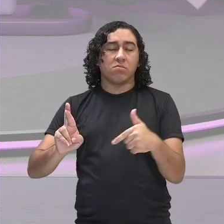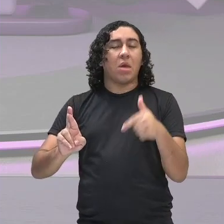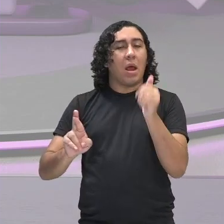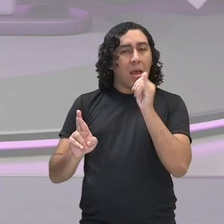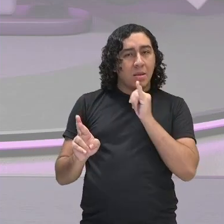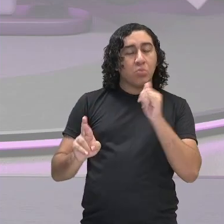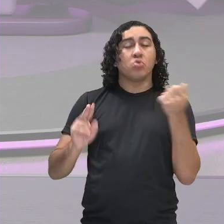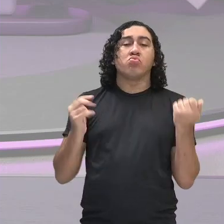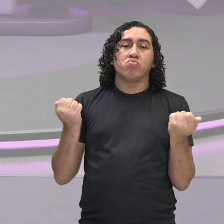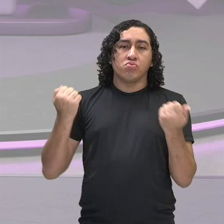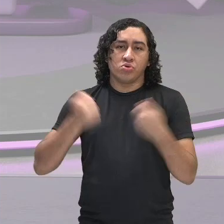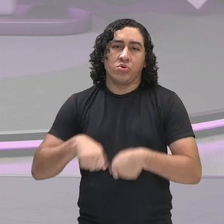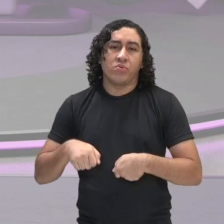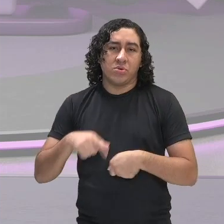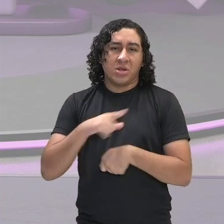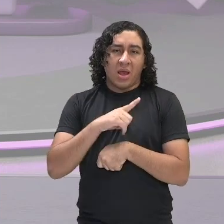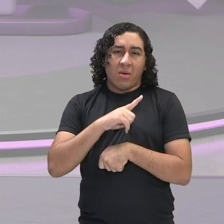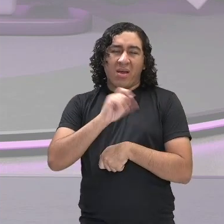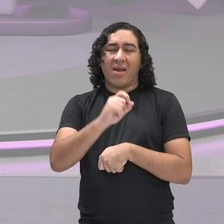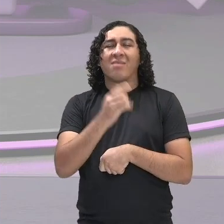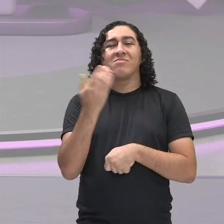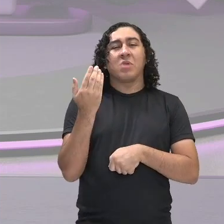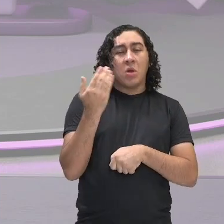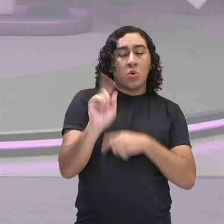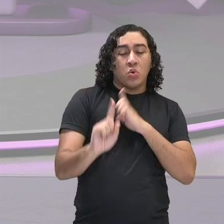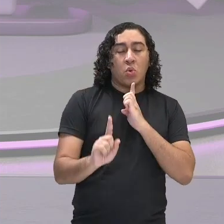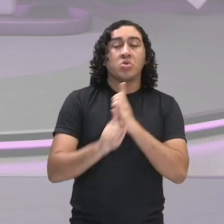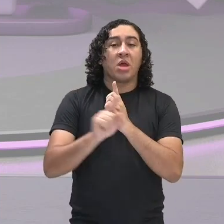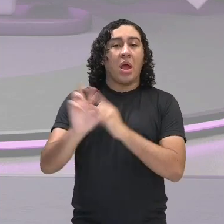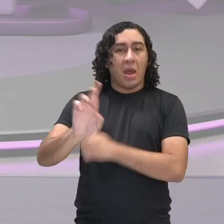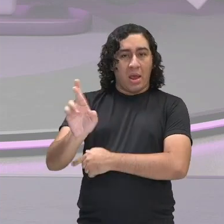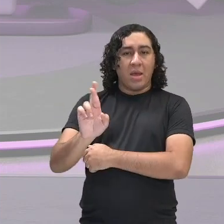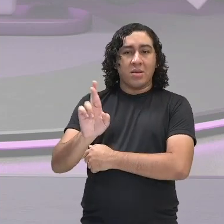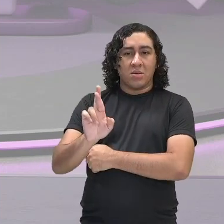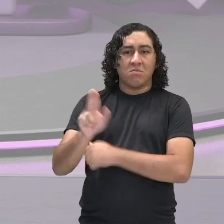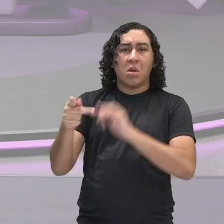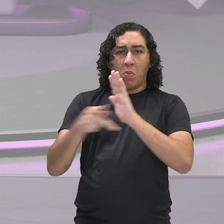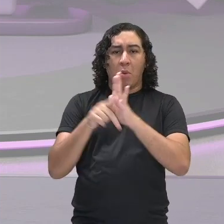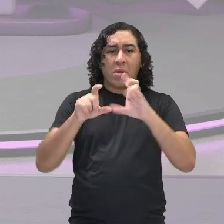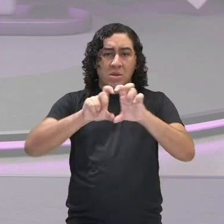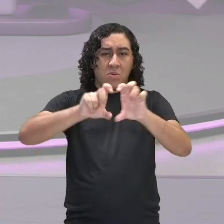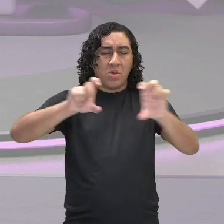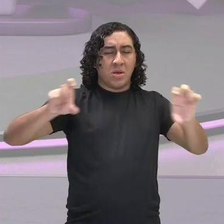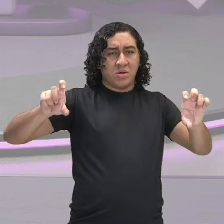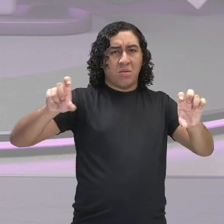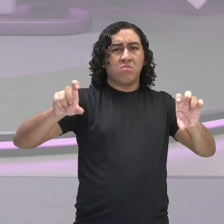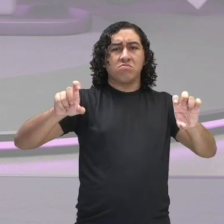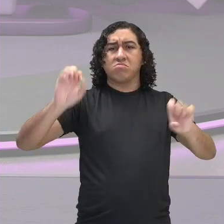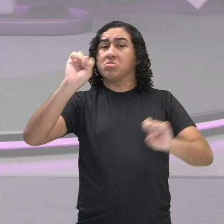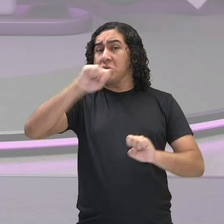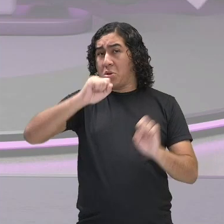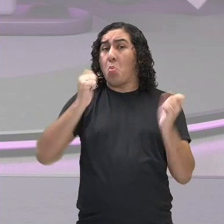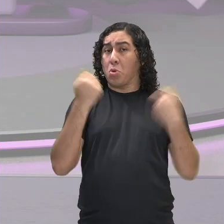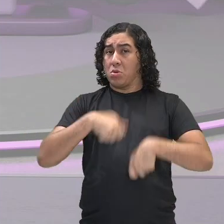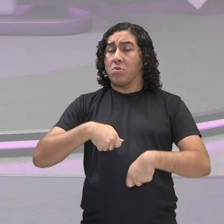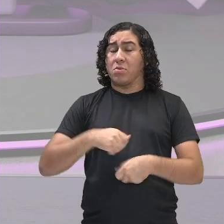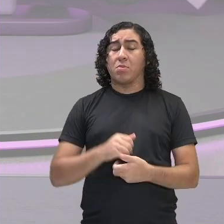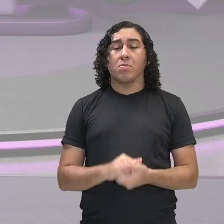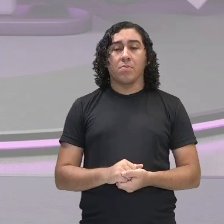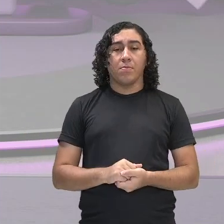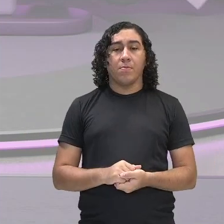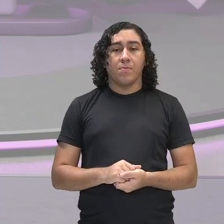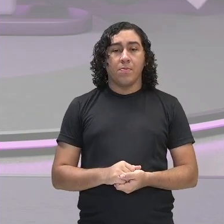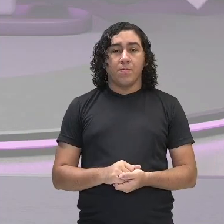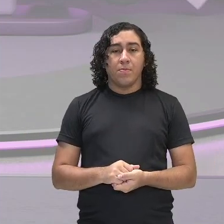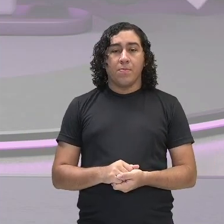gente consegue determinar a razão dessa sequência? Claro que sim, conseguimos,